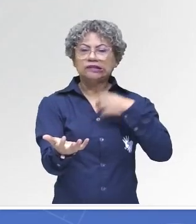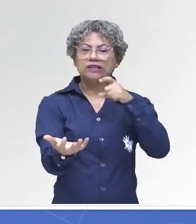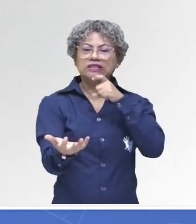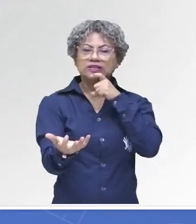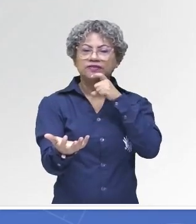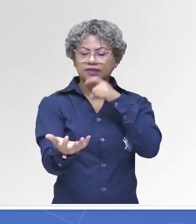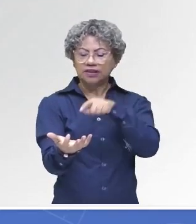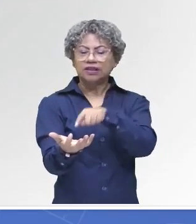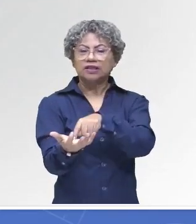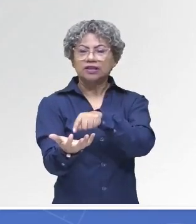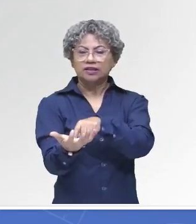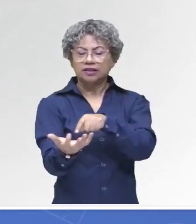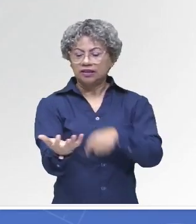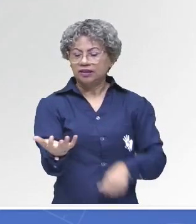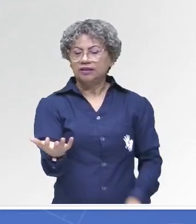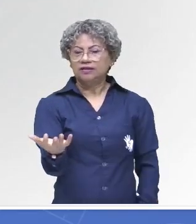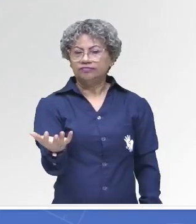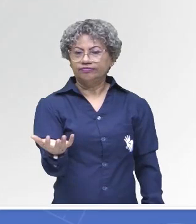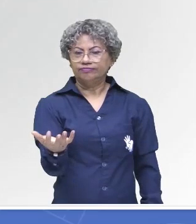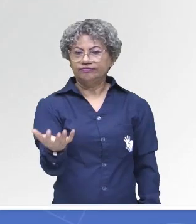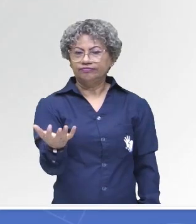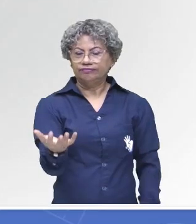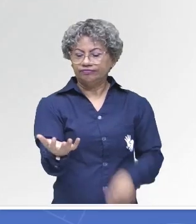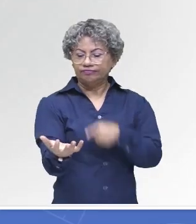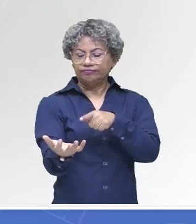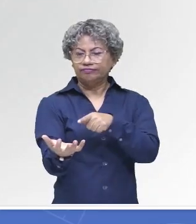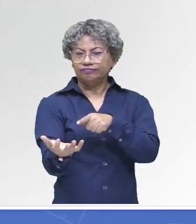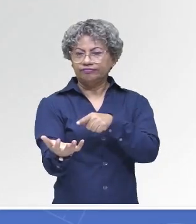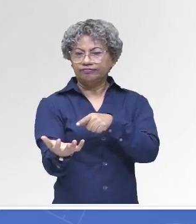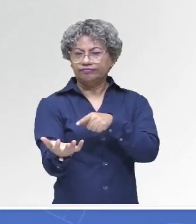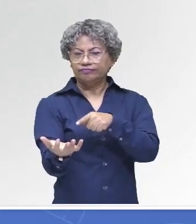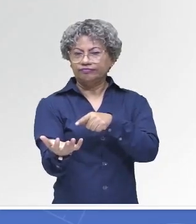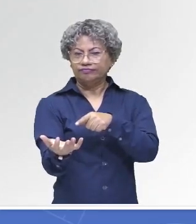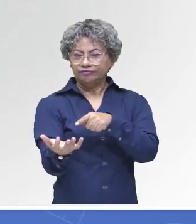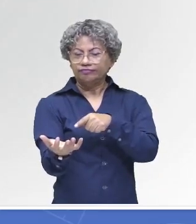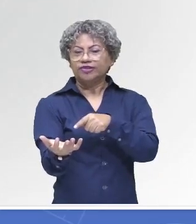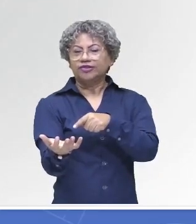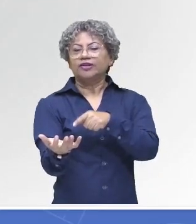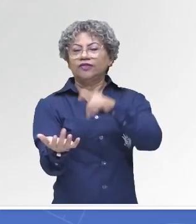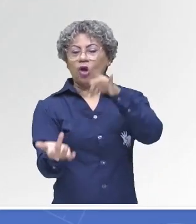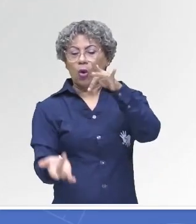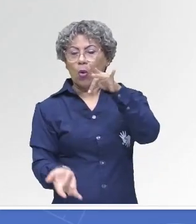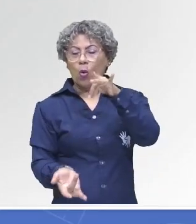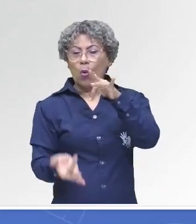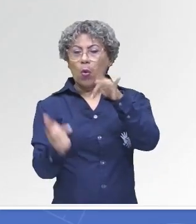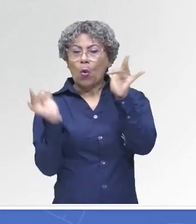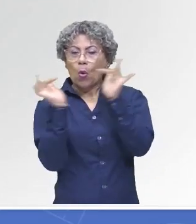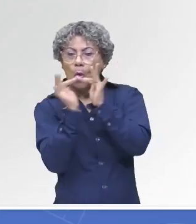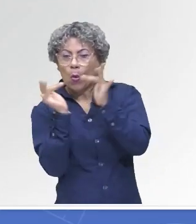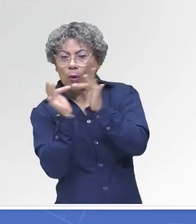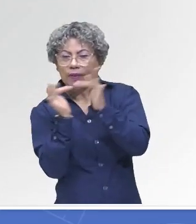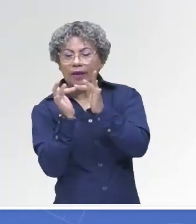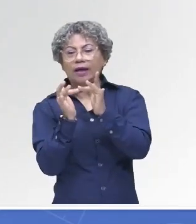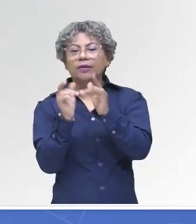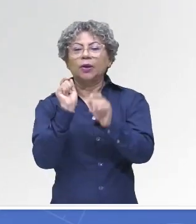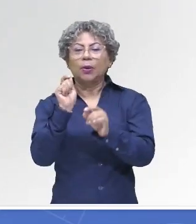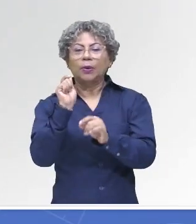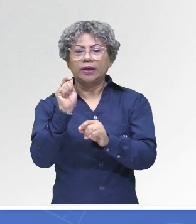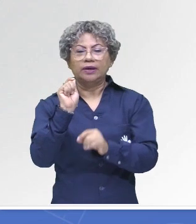o cubo de gelo e a sua mão entraram em equilíbrio térmico. Quando é que acontece o equilíbrio térmico? Veja